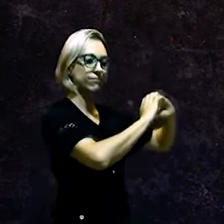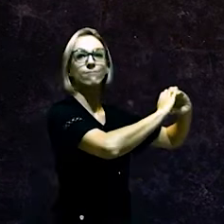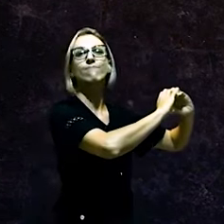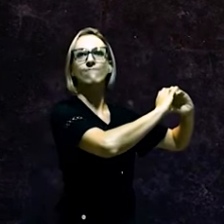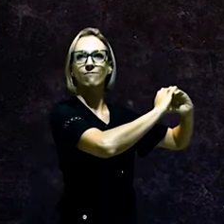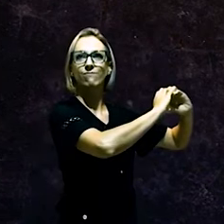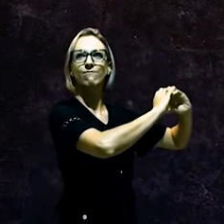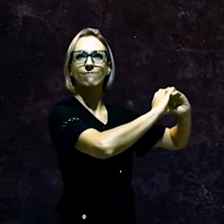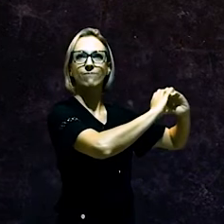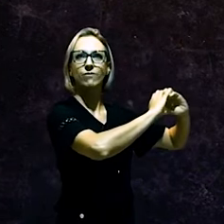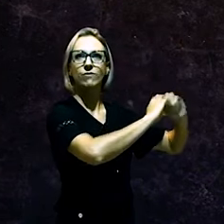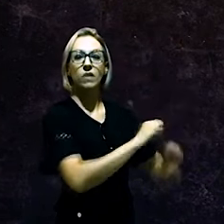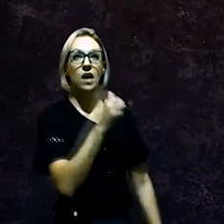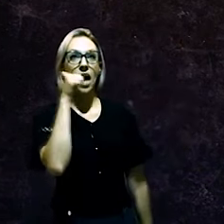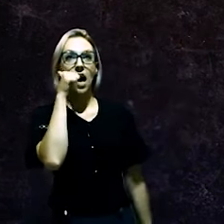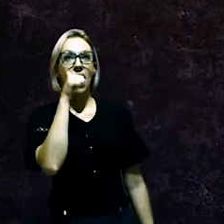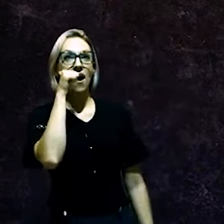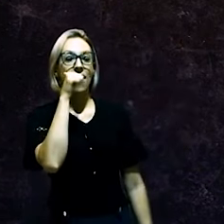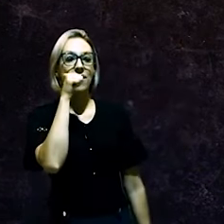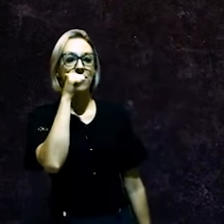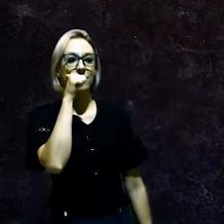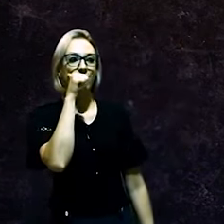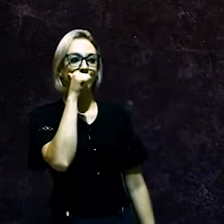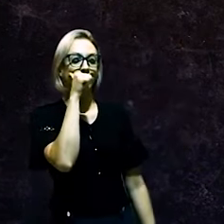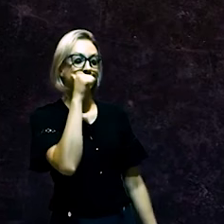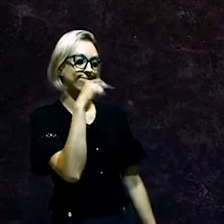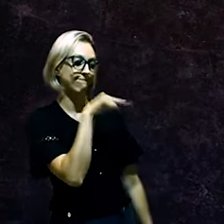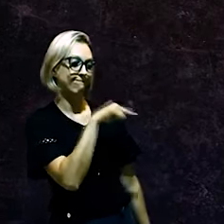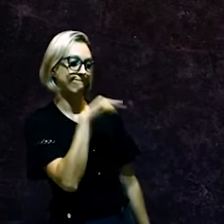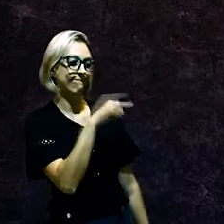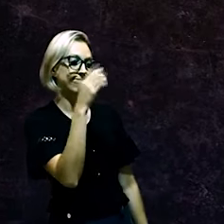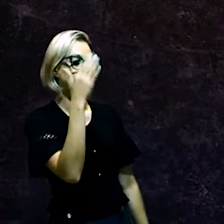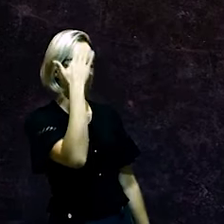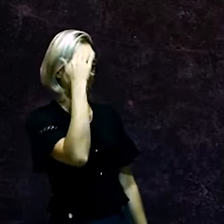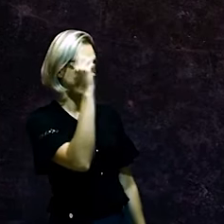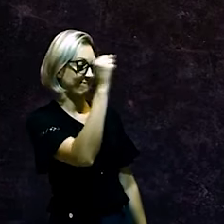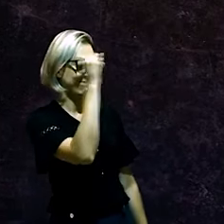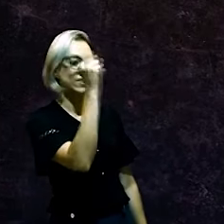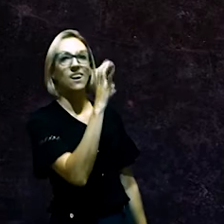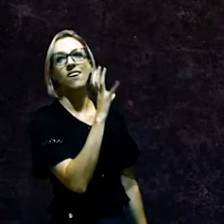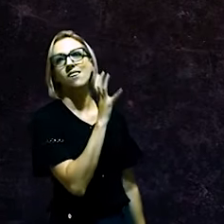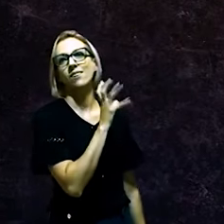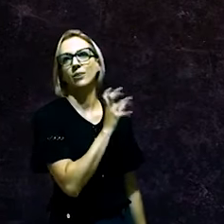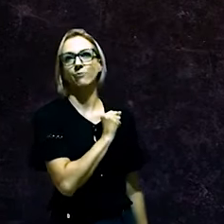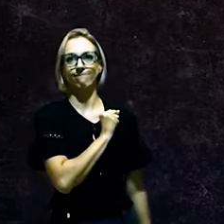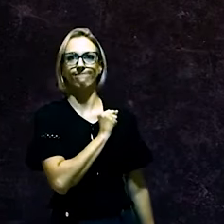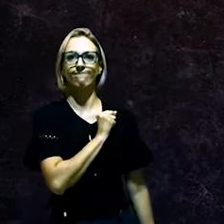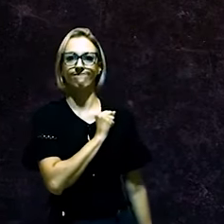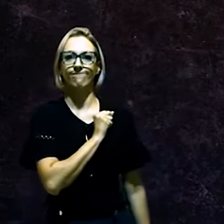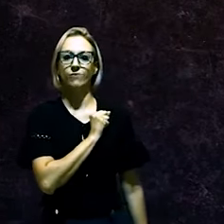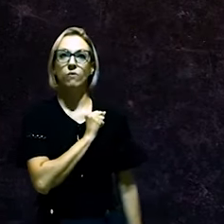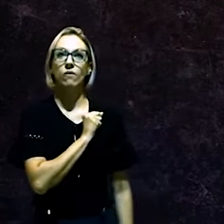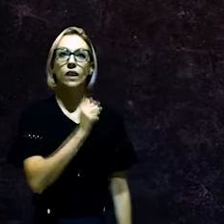A esta Salomão se apegou pelo amor. Tinha 700 mulheres